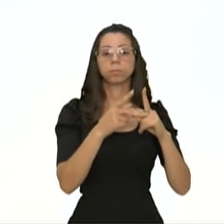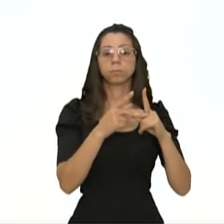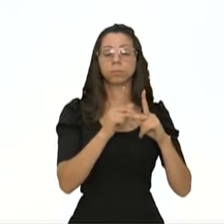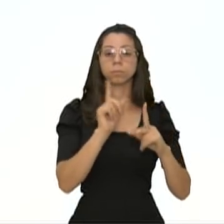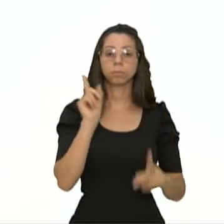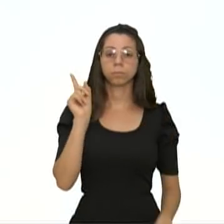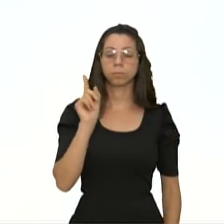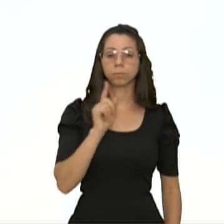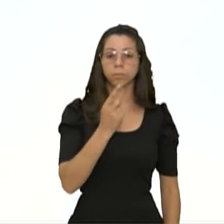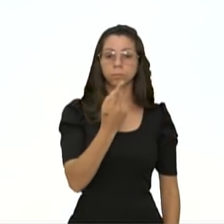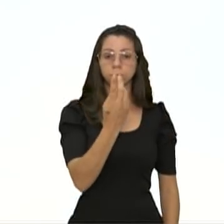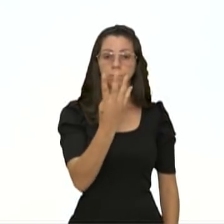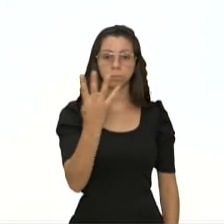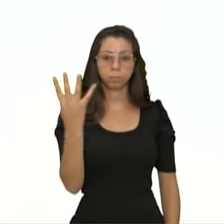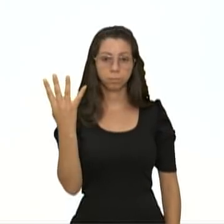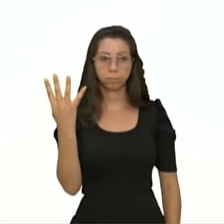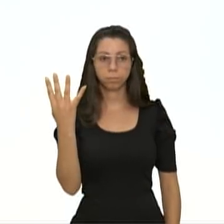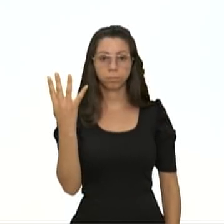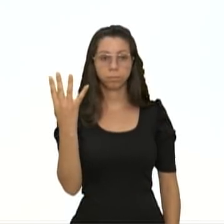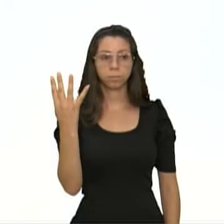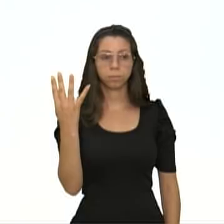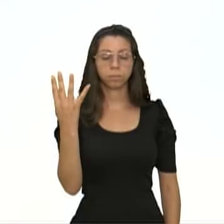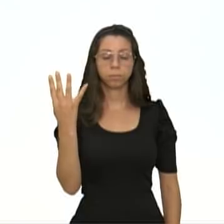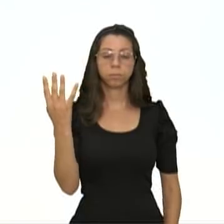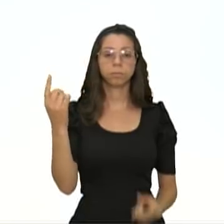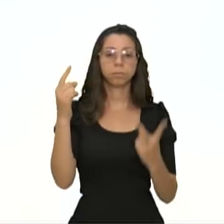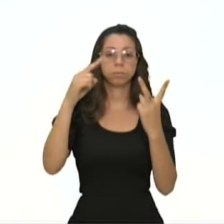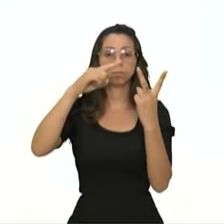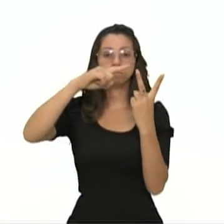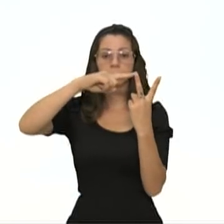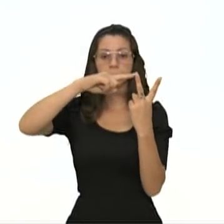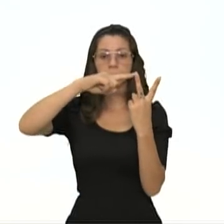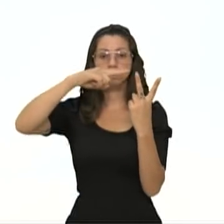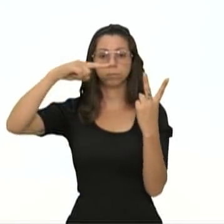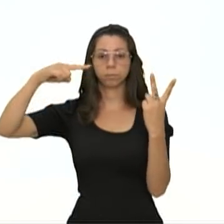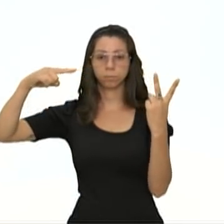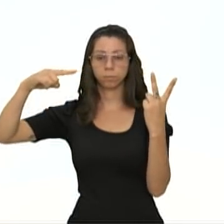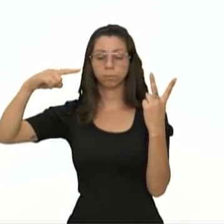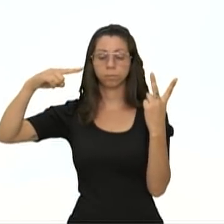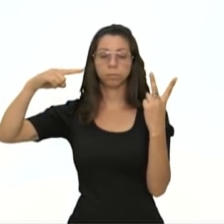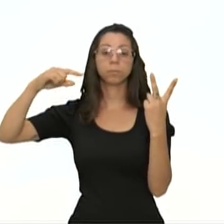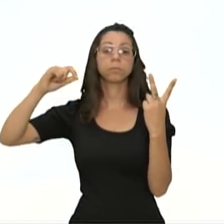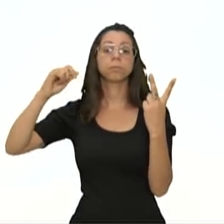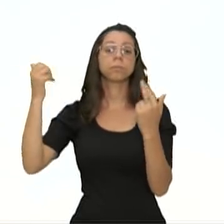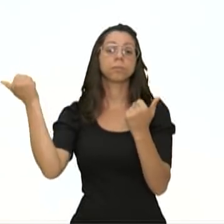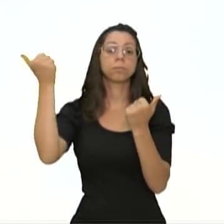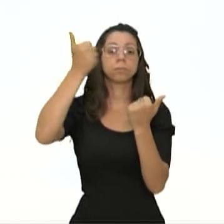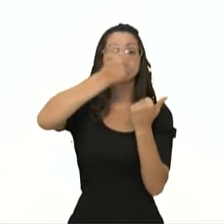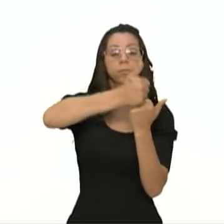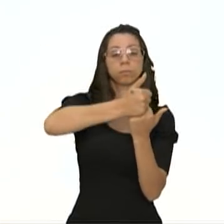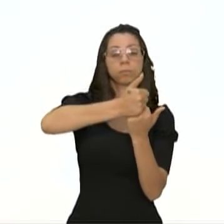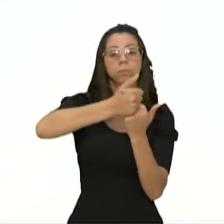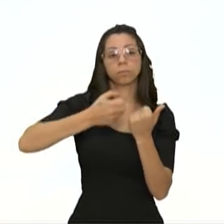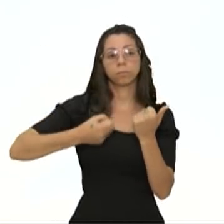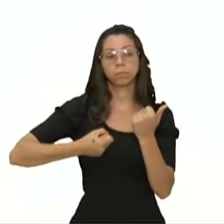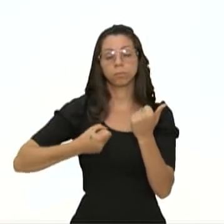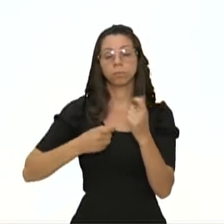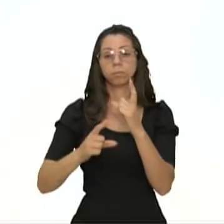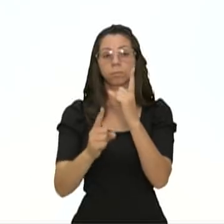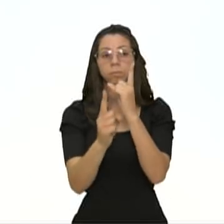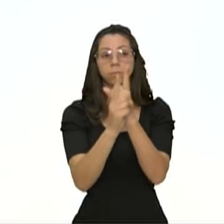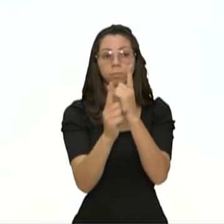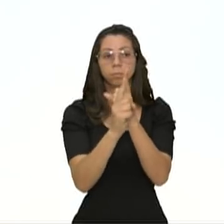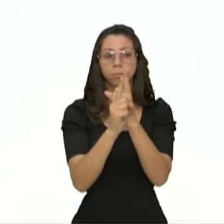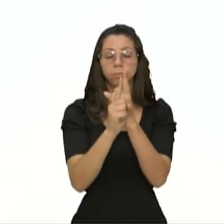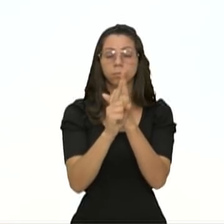aqui, 144. Fórmula de Bhaskara, quando eu substituo os valores, vou encontrar